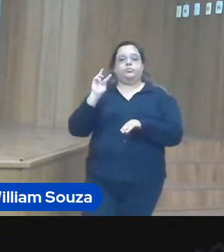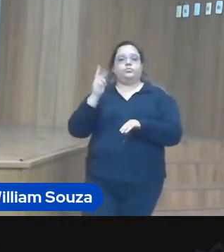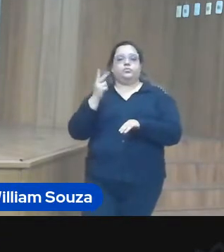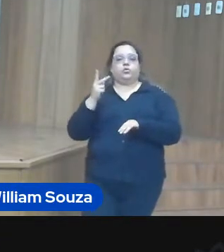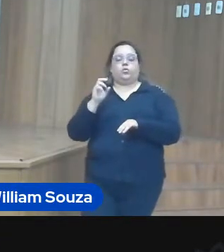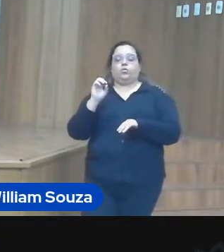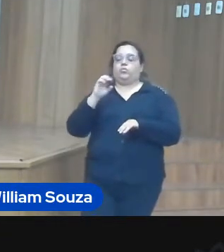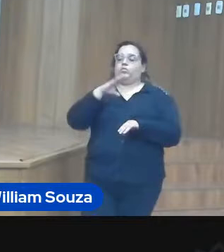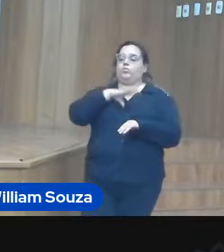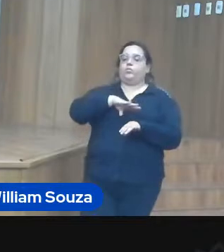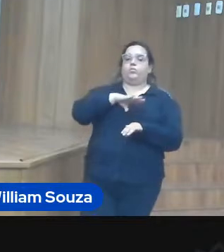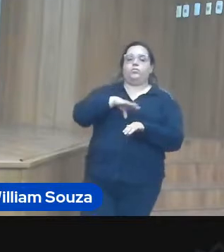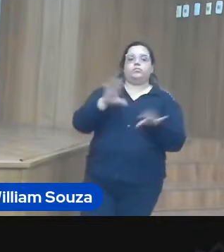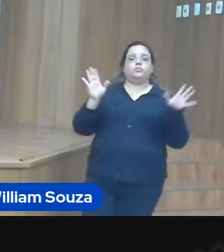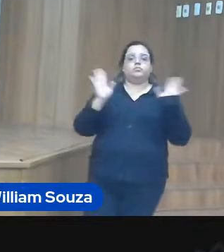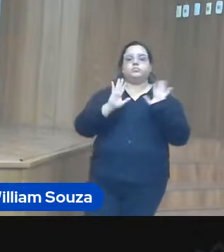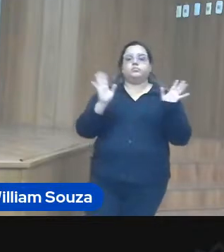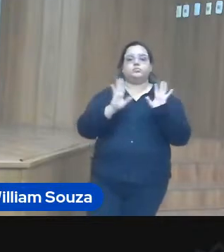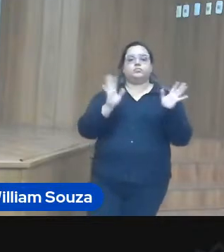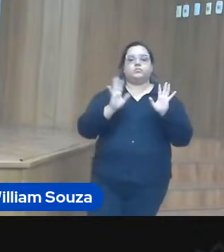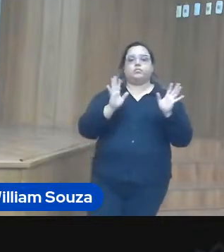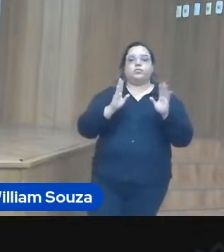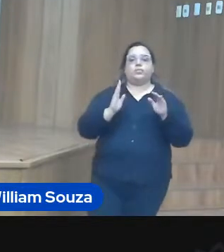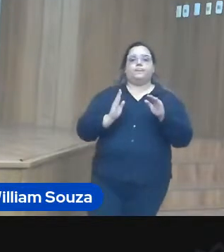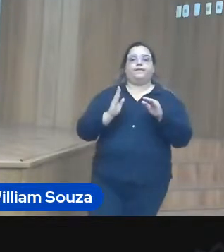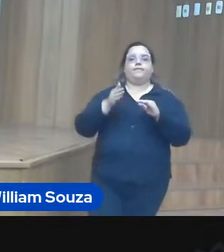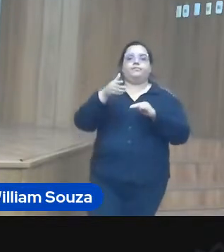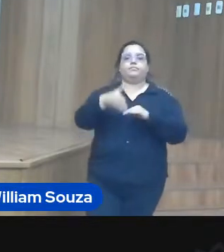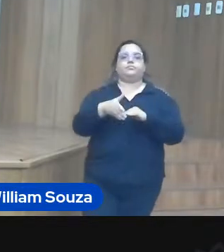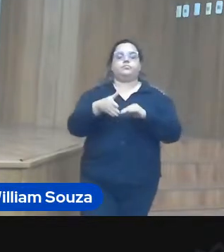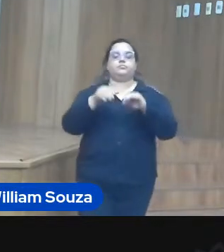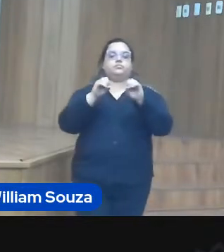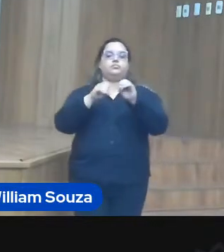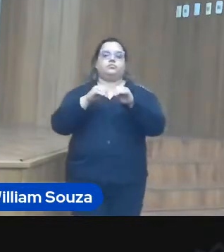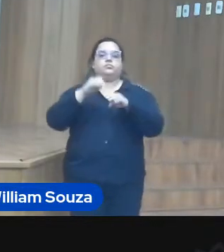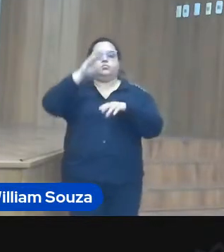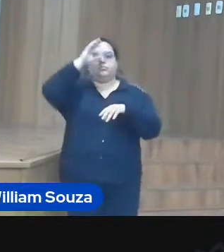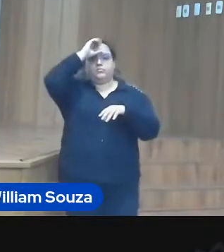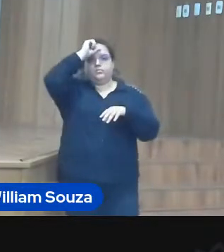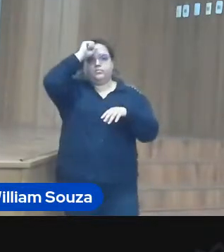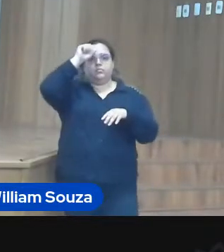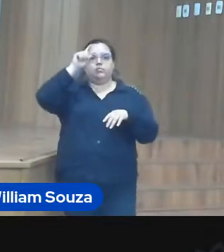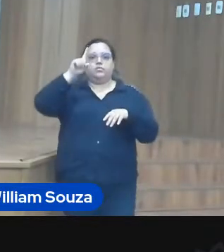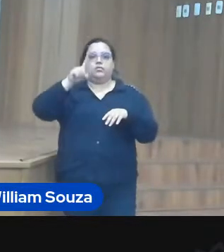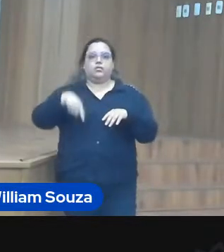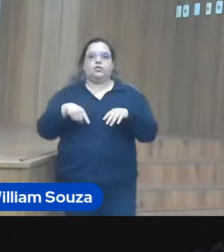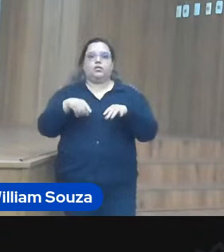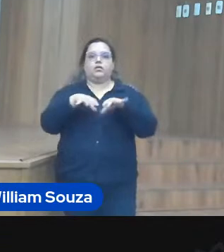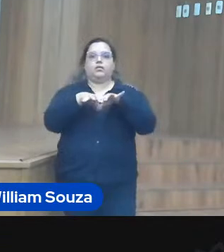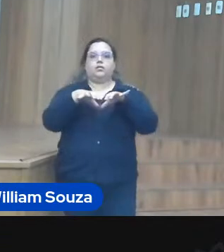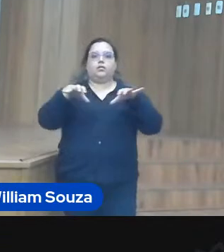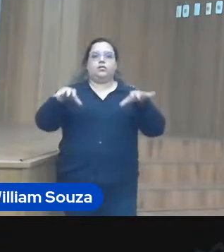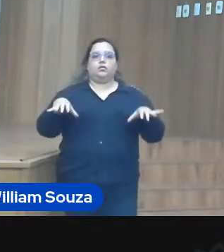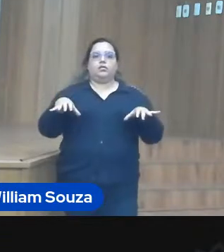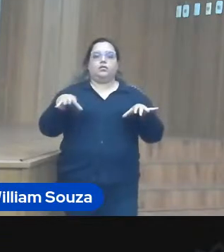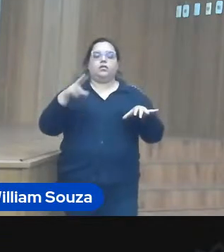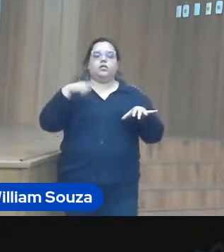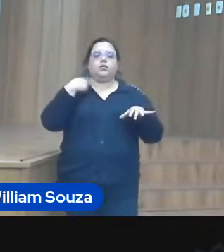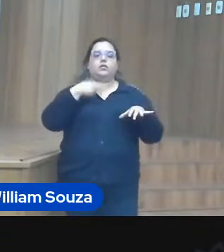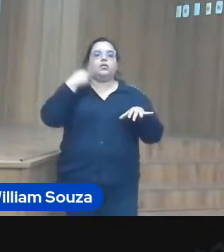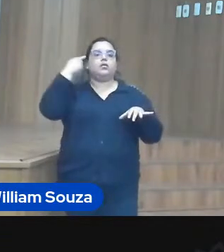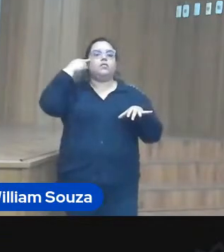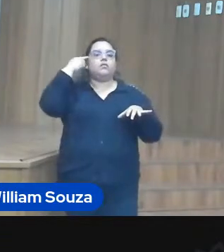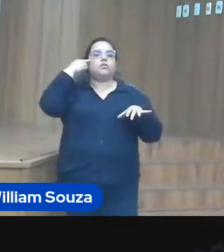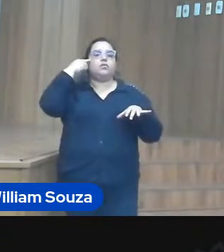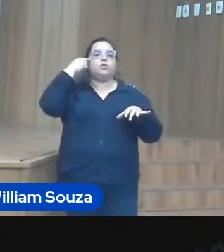A gente não vai na escola para aprender isso. Essa é uma divisão que a gente inventou na nossa cabeça